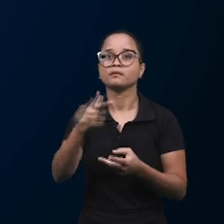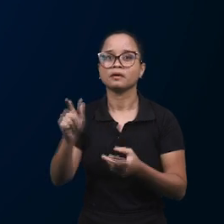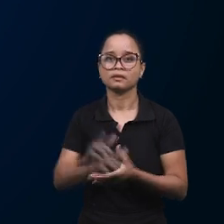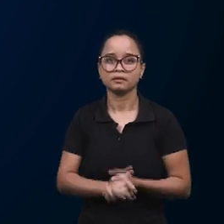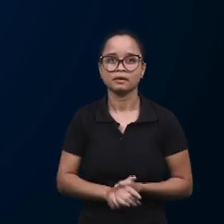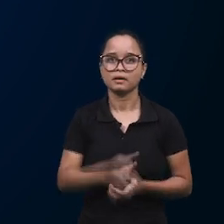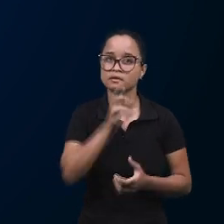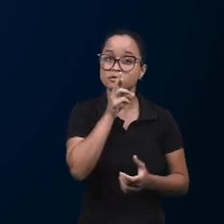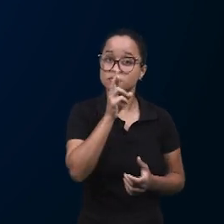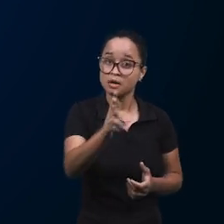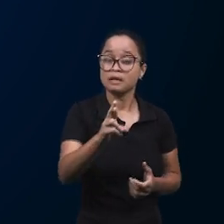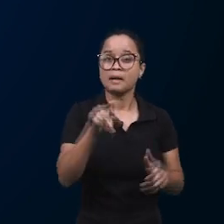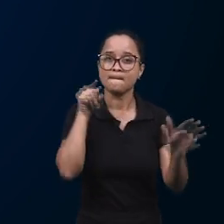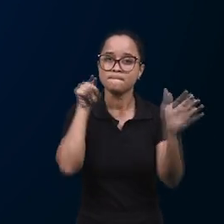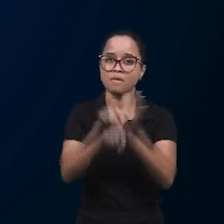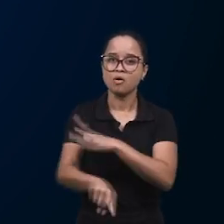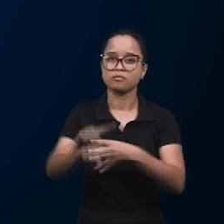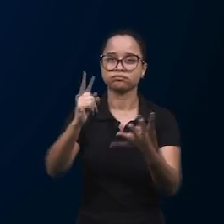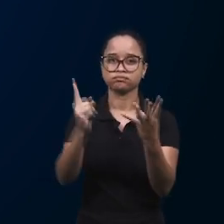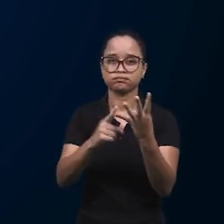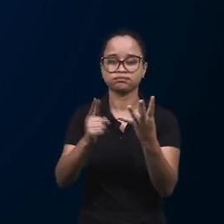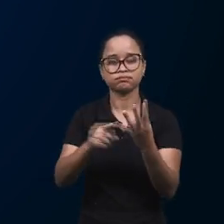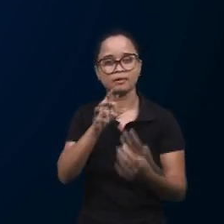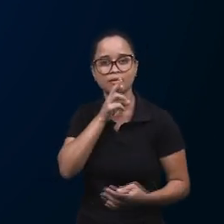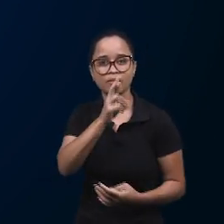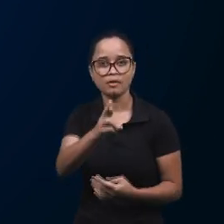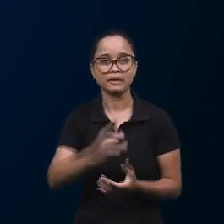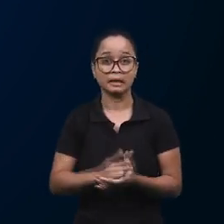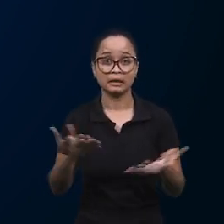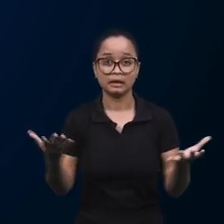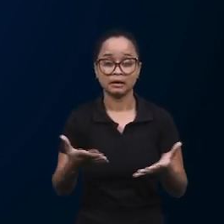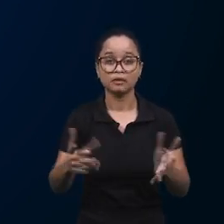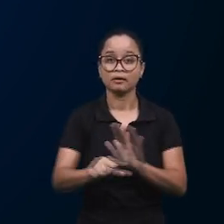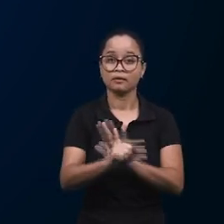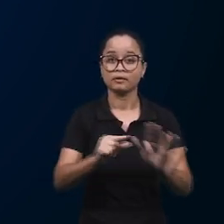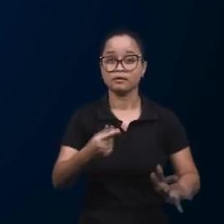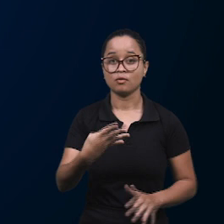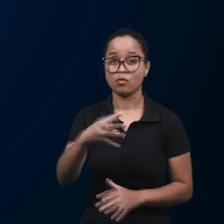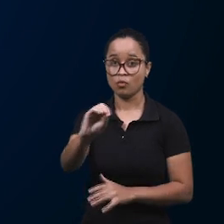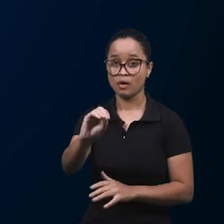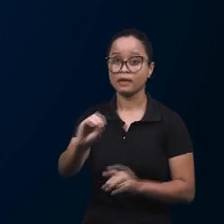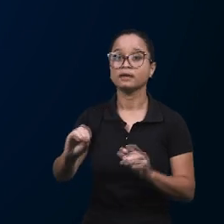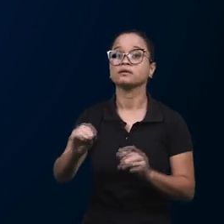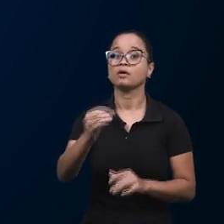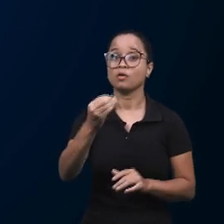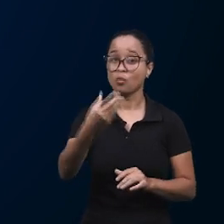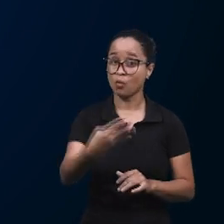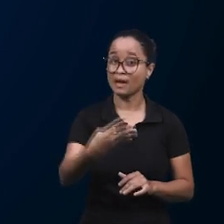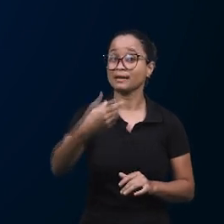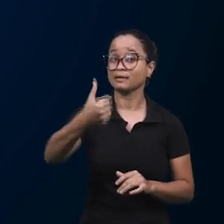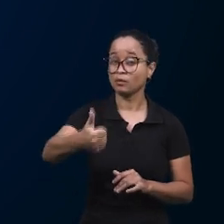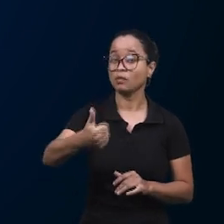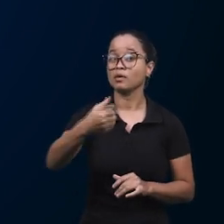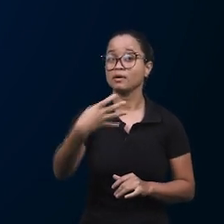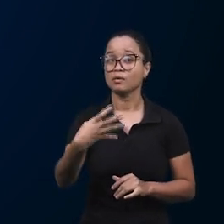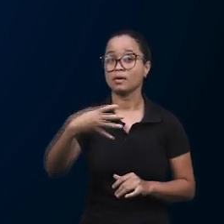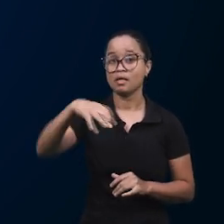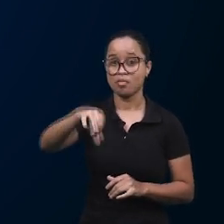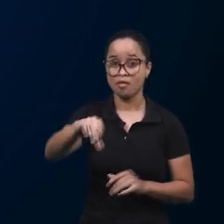irmãos. Respondendo à pergunta de número 4, as respostas estão no versículo 40, 41 e